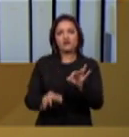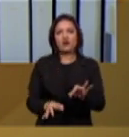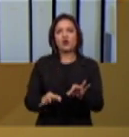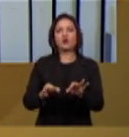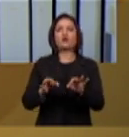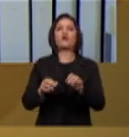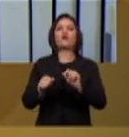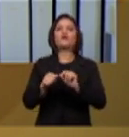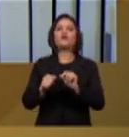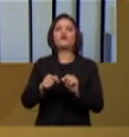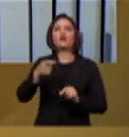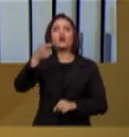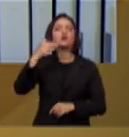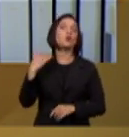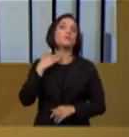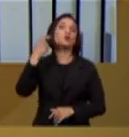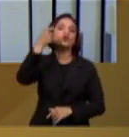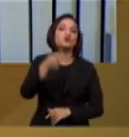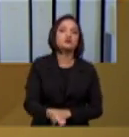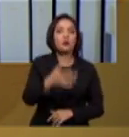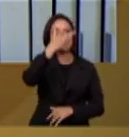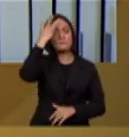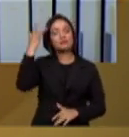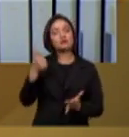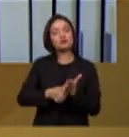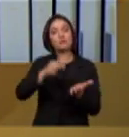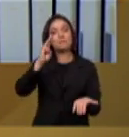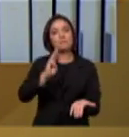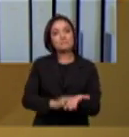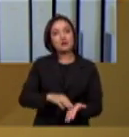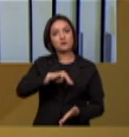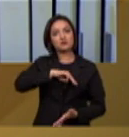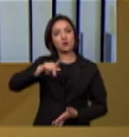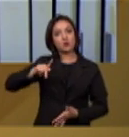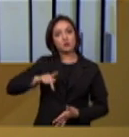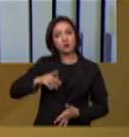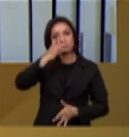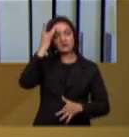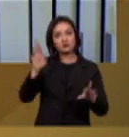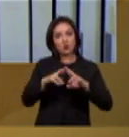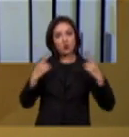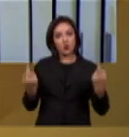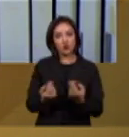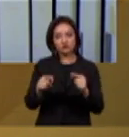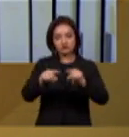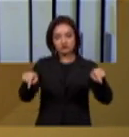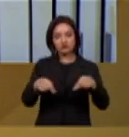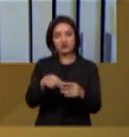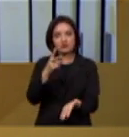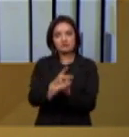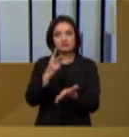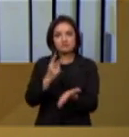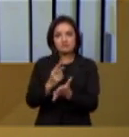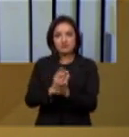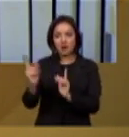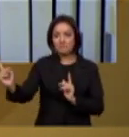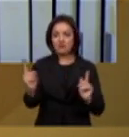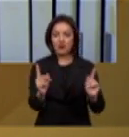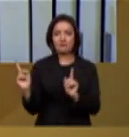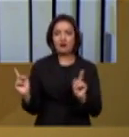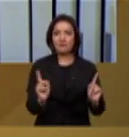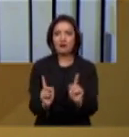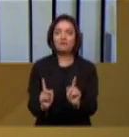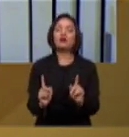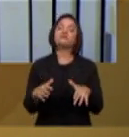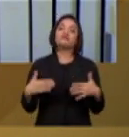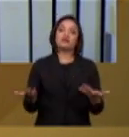magistrados, defensores, membros do Ministério Público e jurisdicionados reunidos na mesma sala de audiências. E todos nós